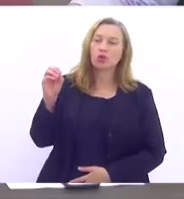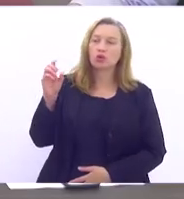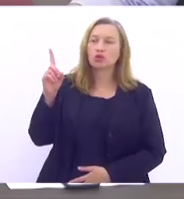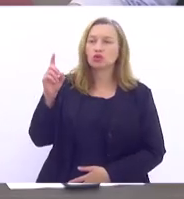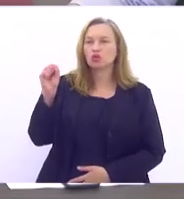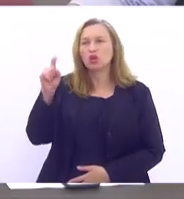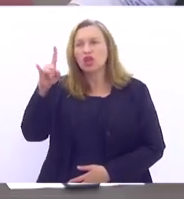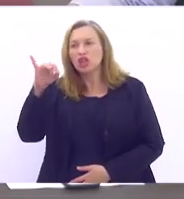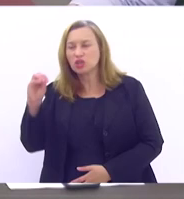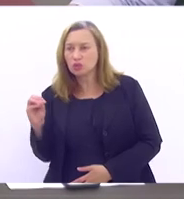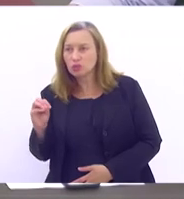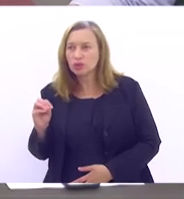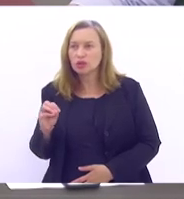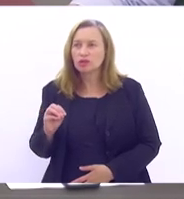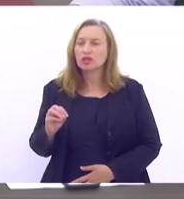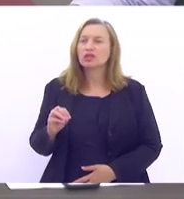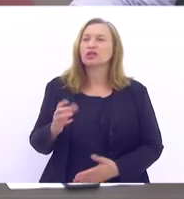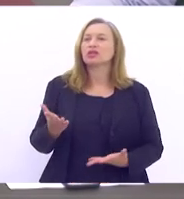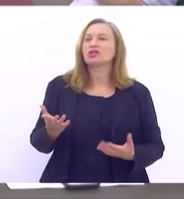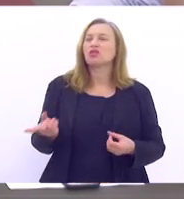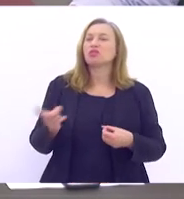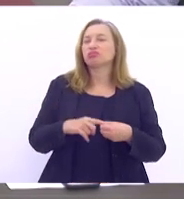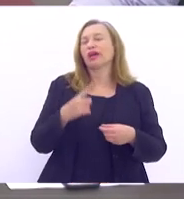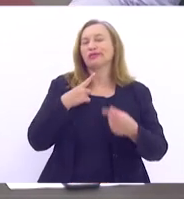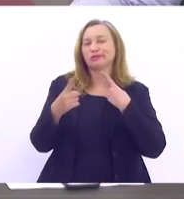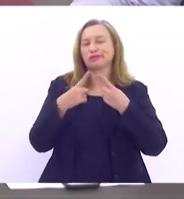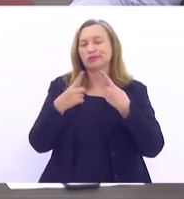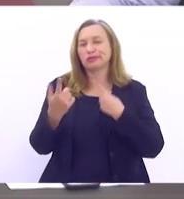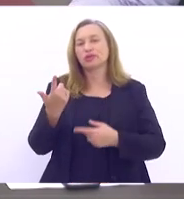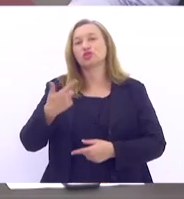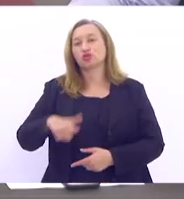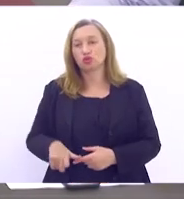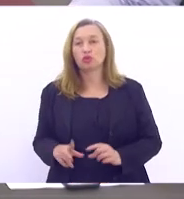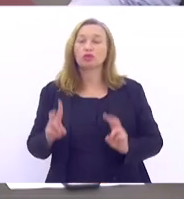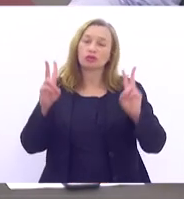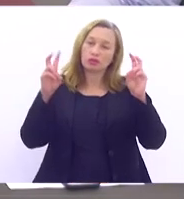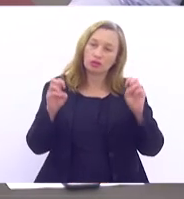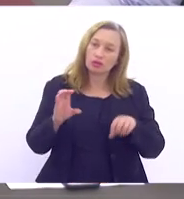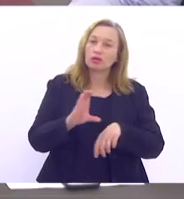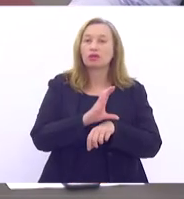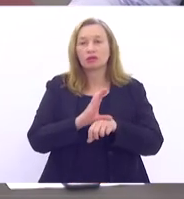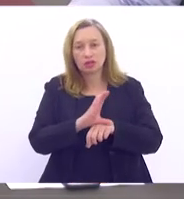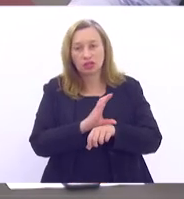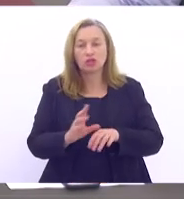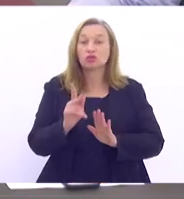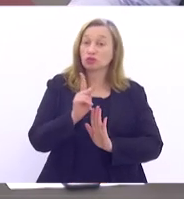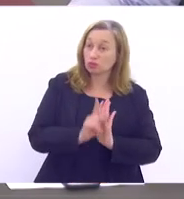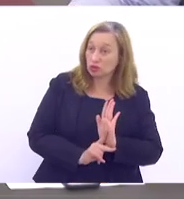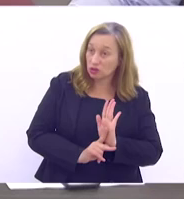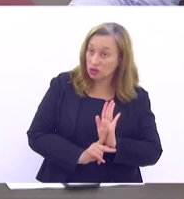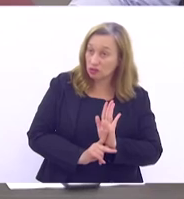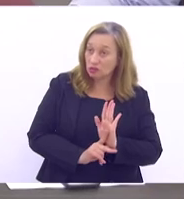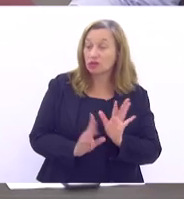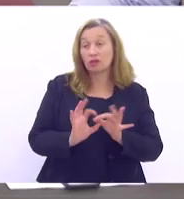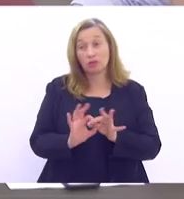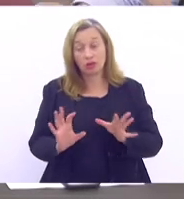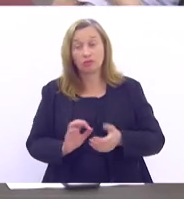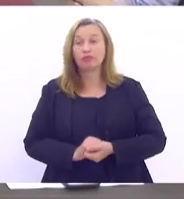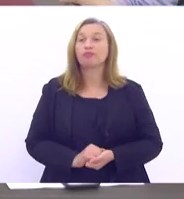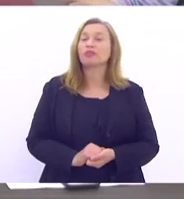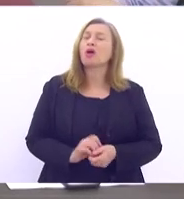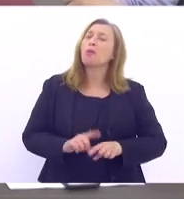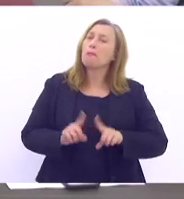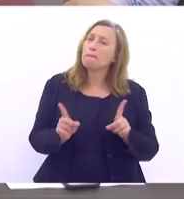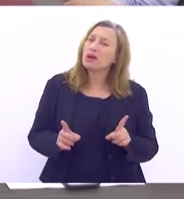Sem pretender retomar a discussão a respeito da constitucionalidade dos projetos autorizativos,